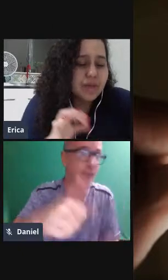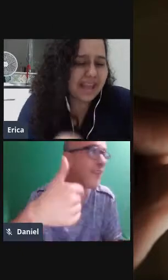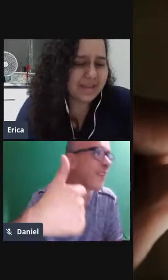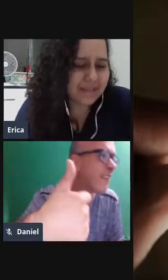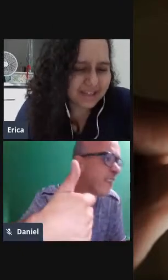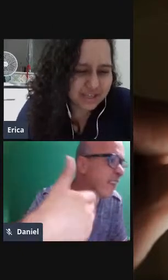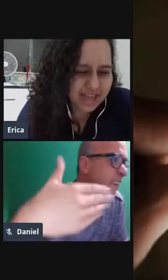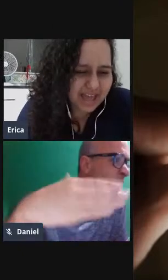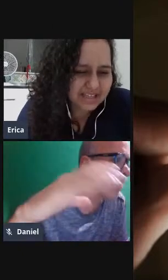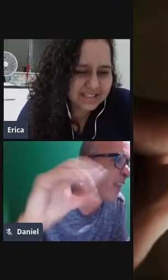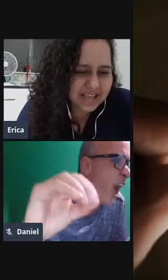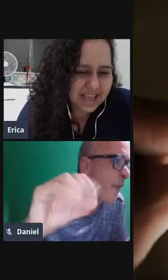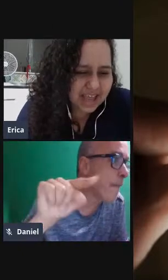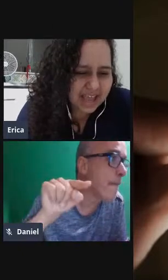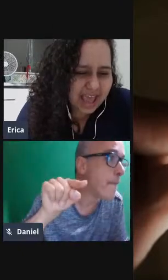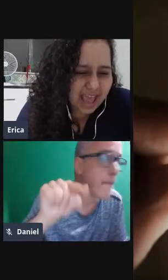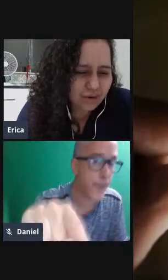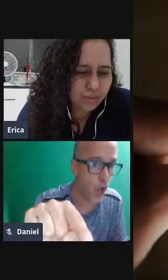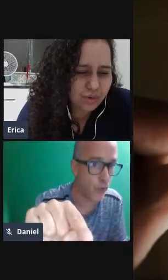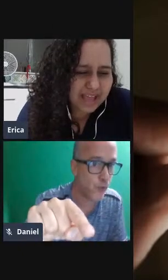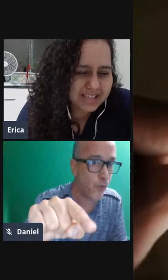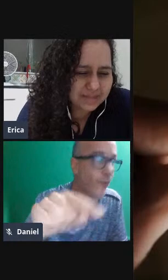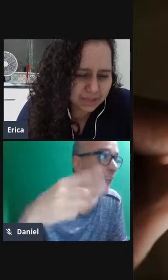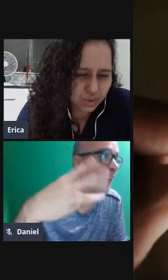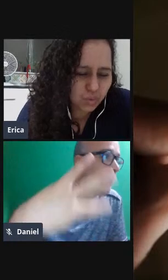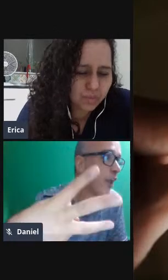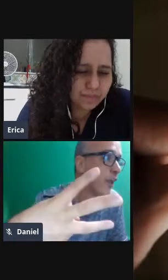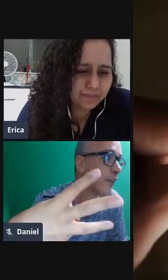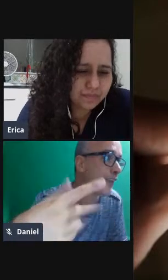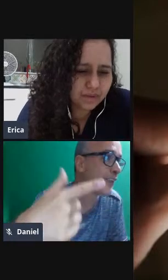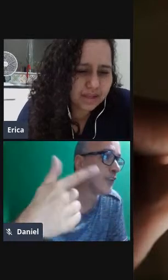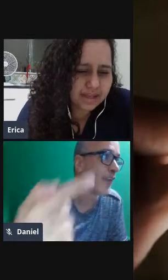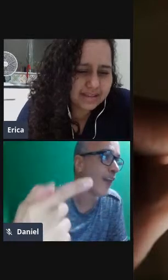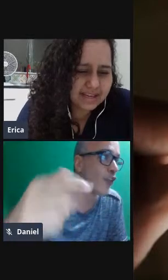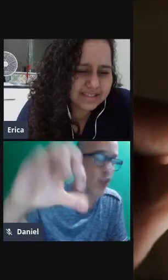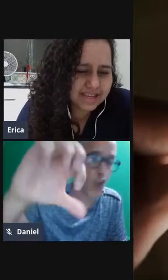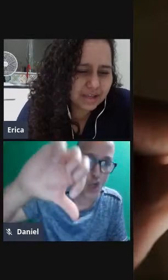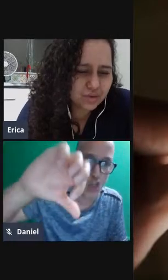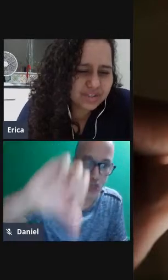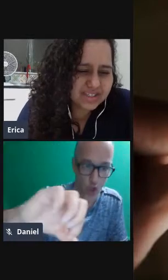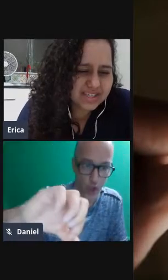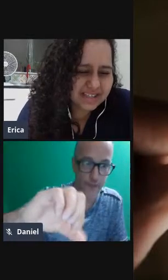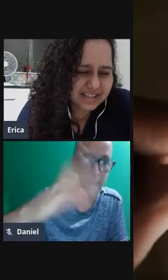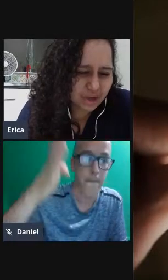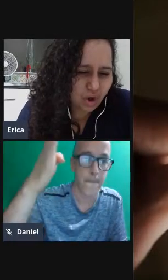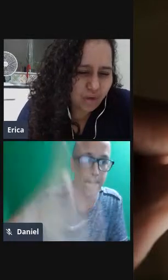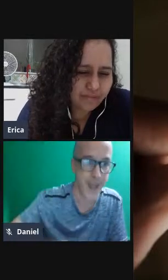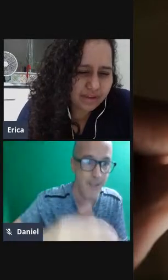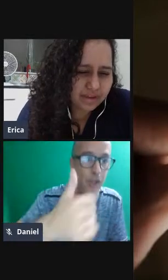nós temos uma lei em Minas Gerais, a número 10.379,